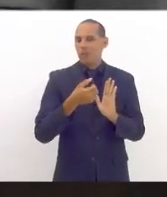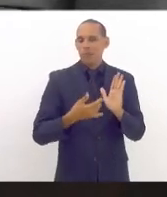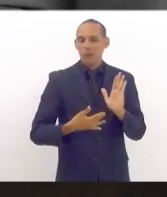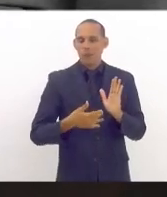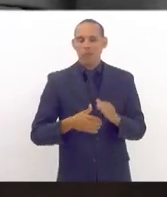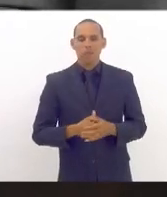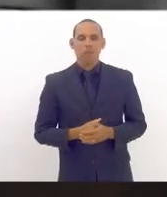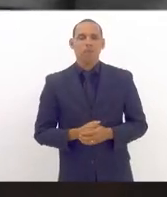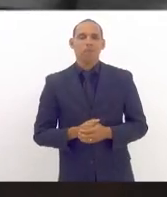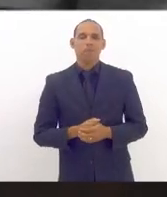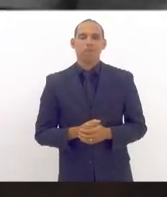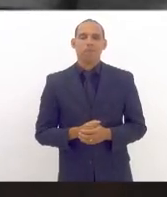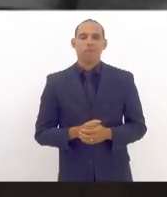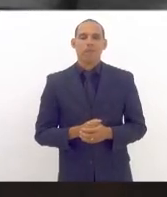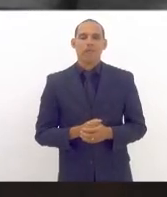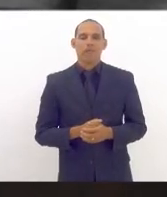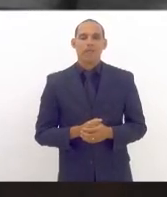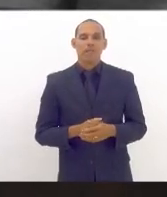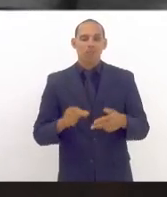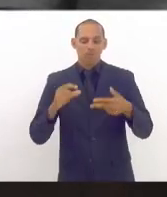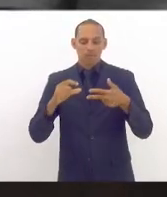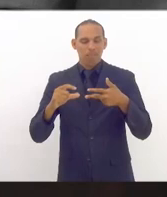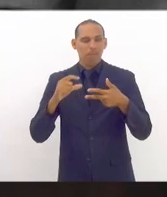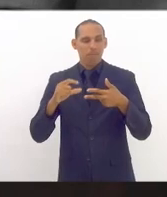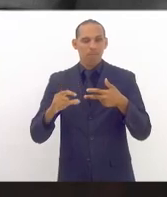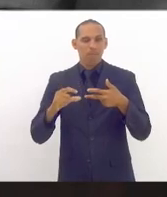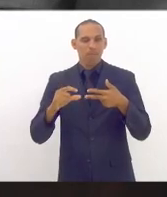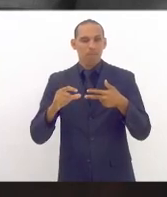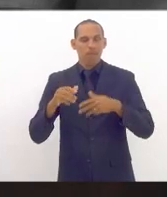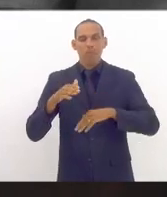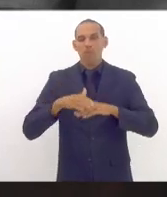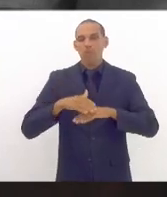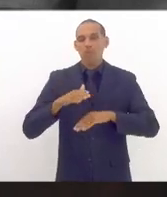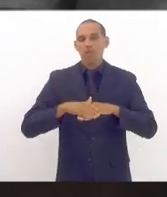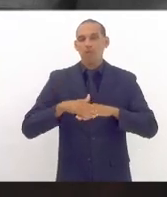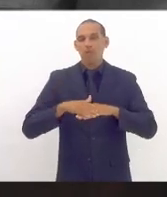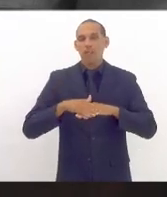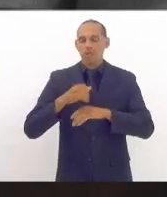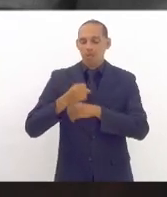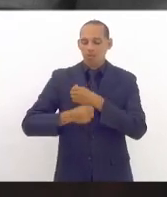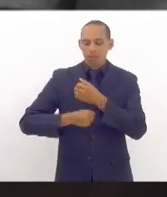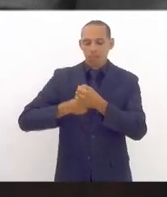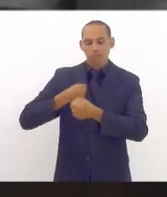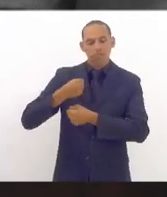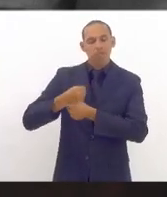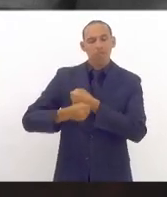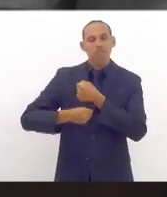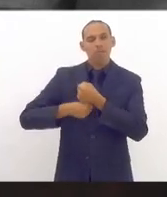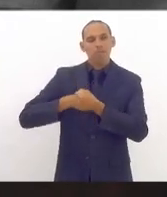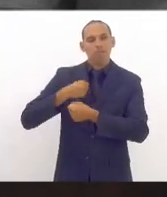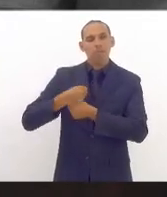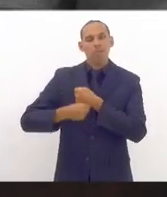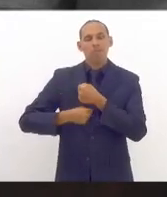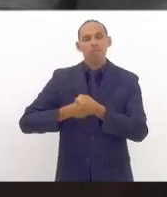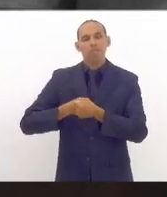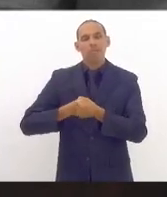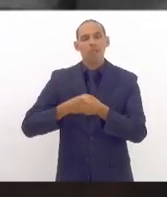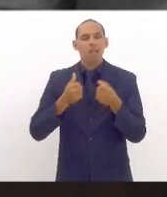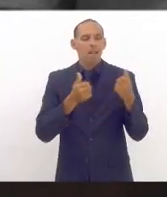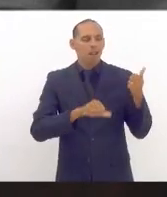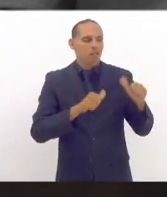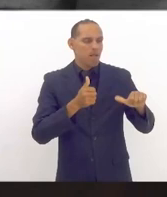o seguinte o poder executivo fará anualmente avaliação